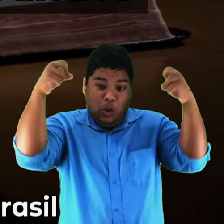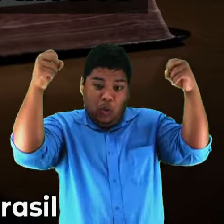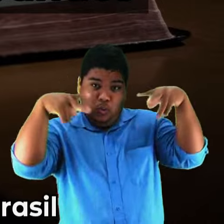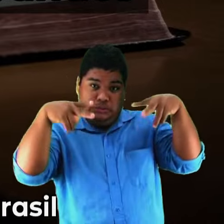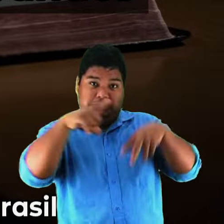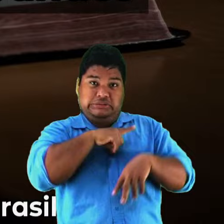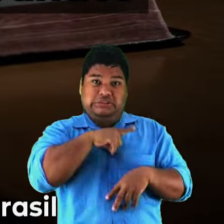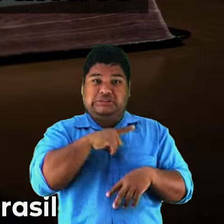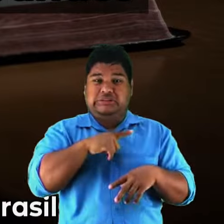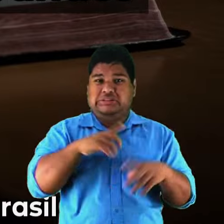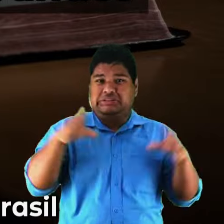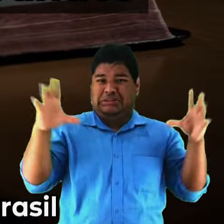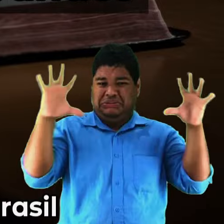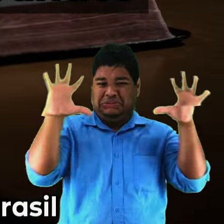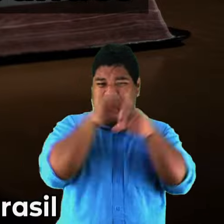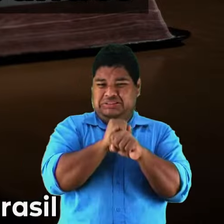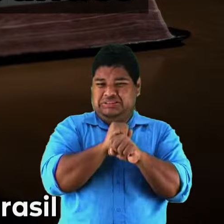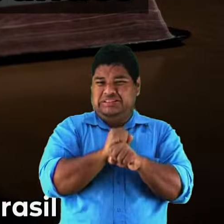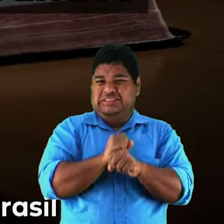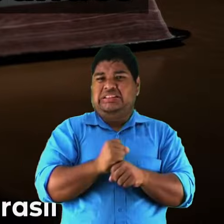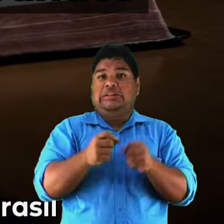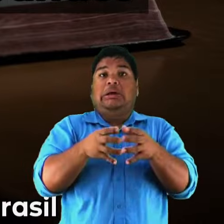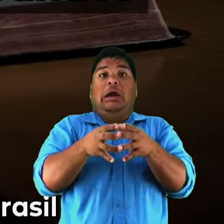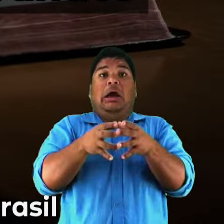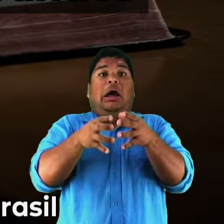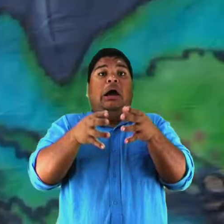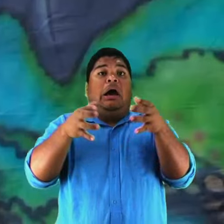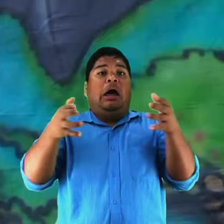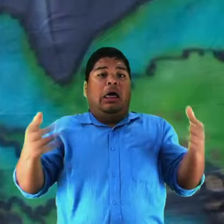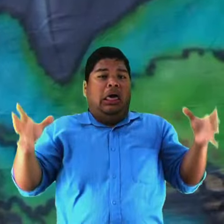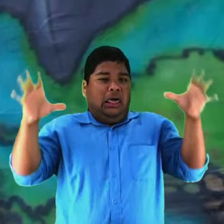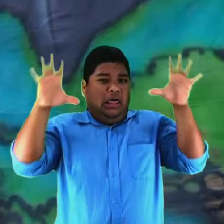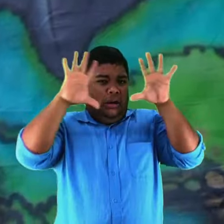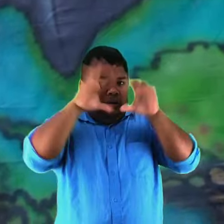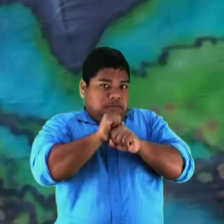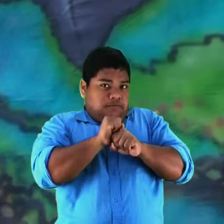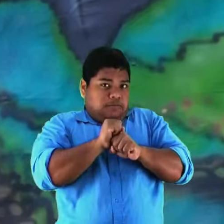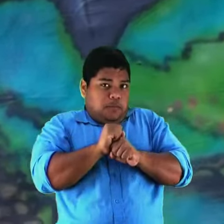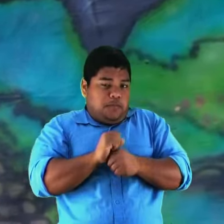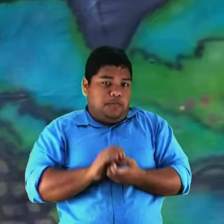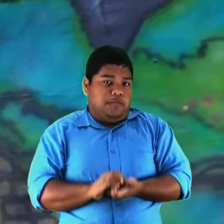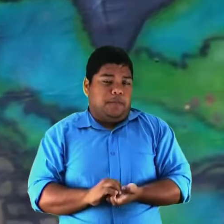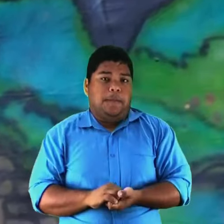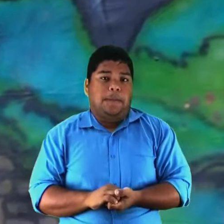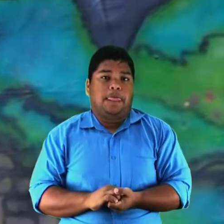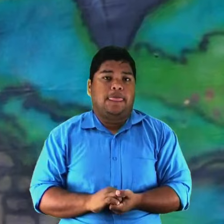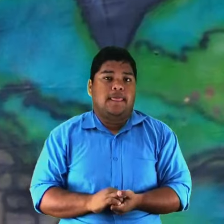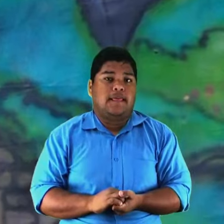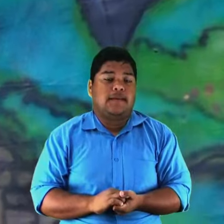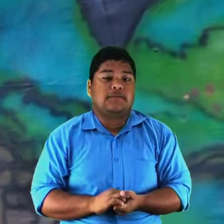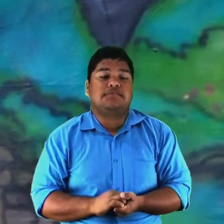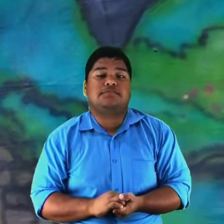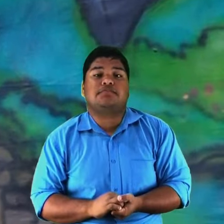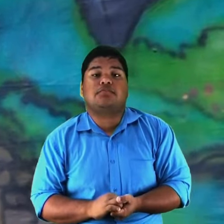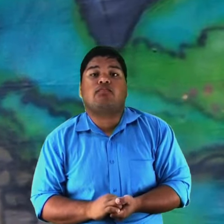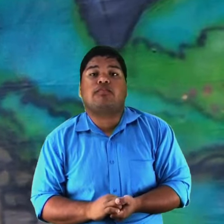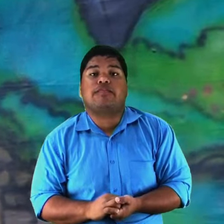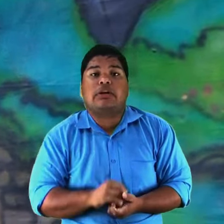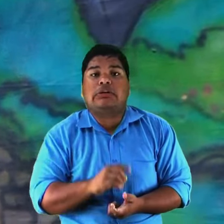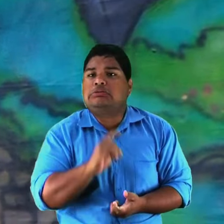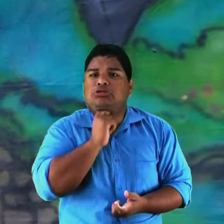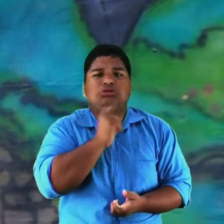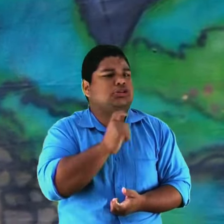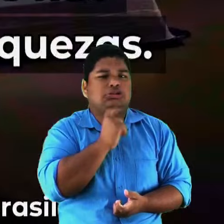que grande trevas serão. Mas não terminou. Olha o verso 24. Ninguém